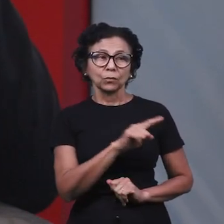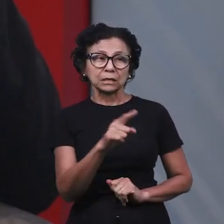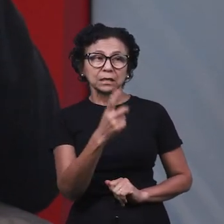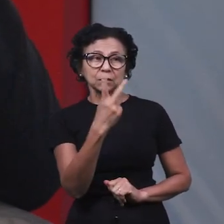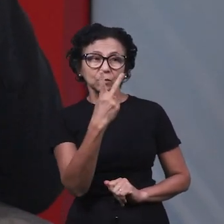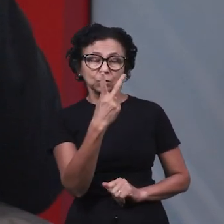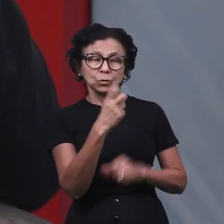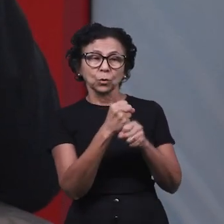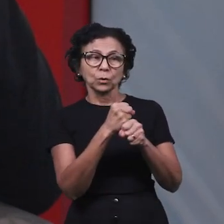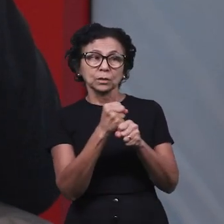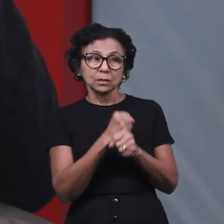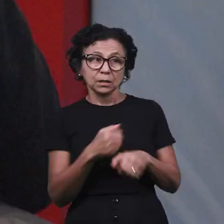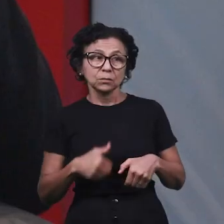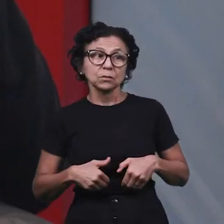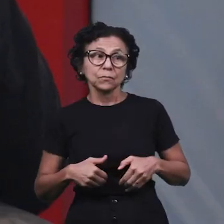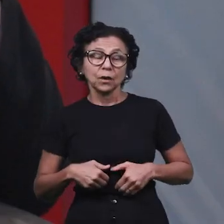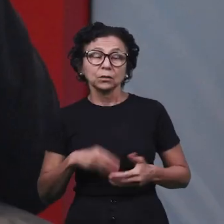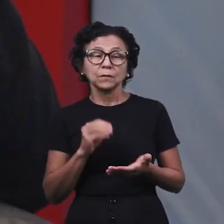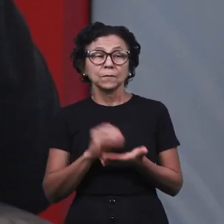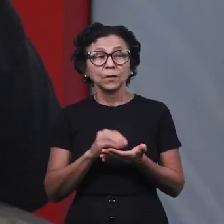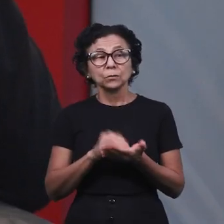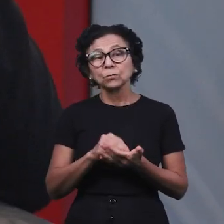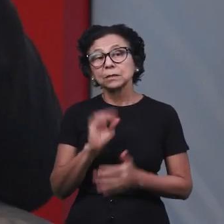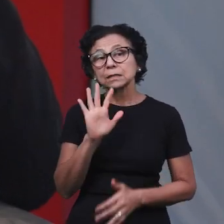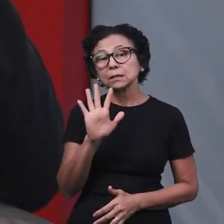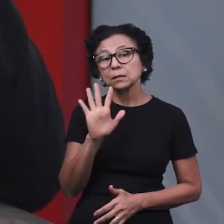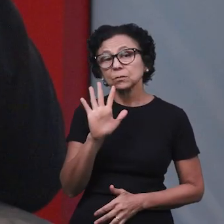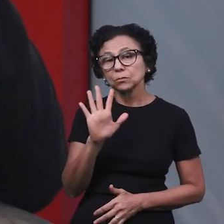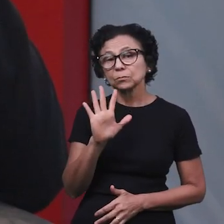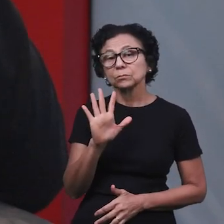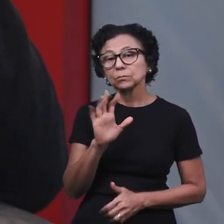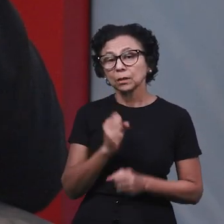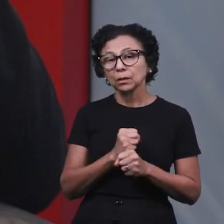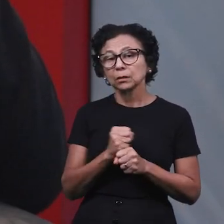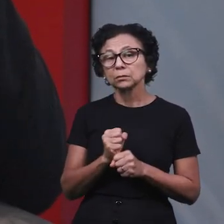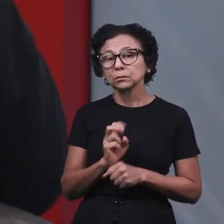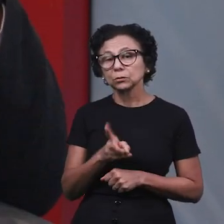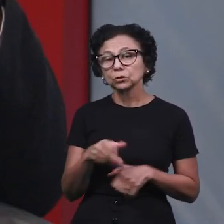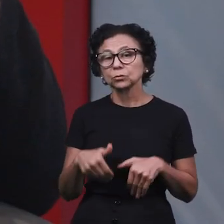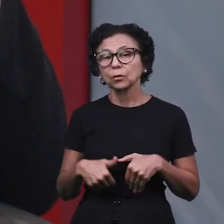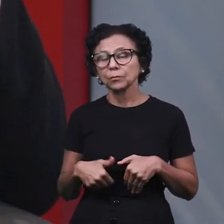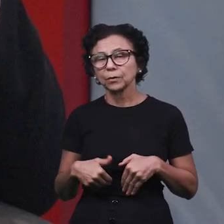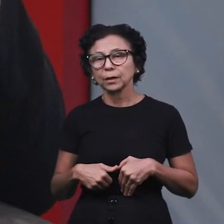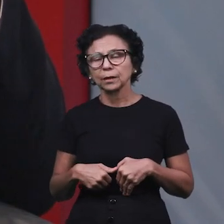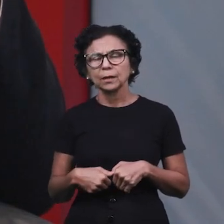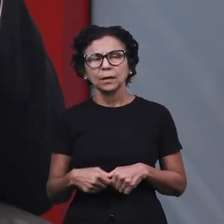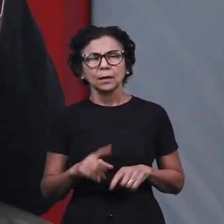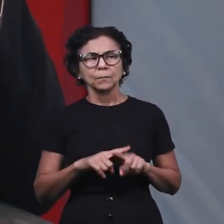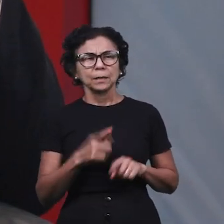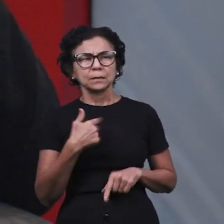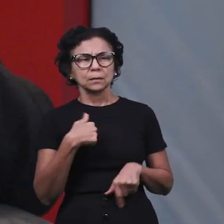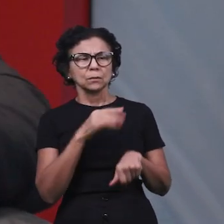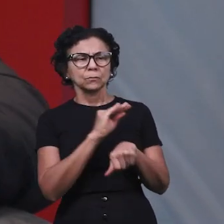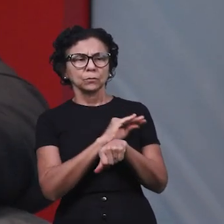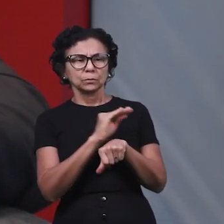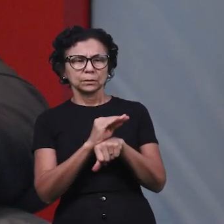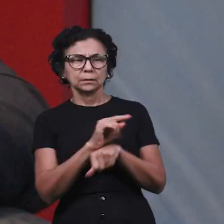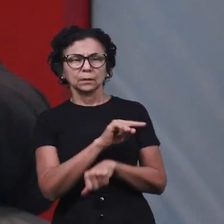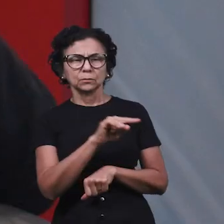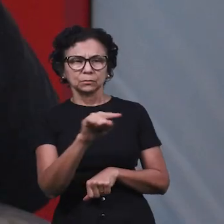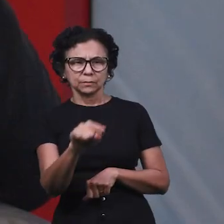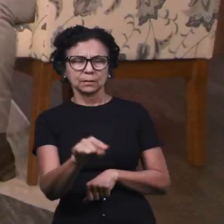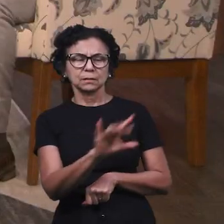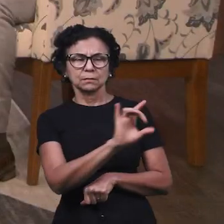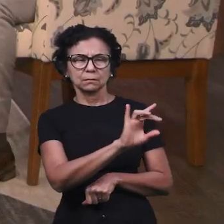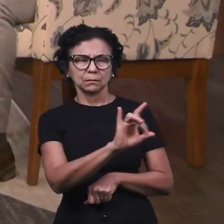5. Ele diz isso. Ainda faltam 5. Mas eu vou cuidar de vocês. Maravilha.